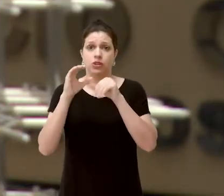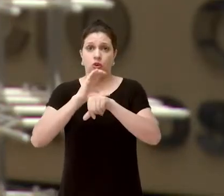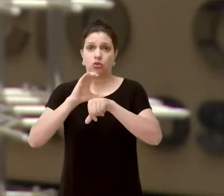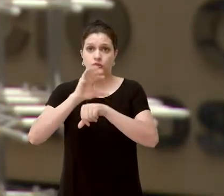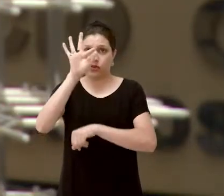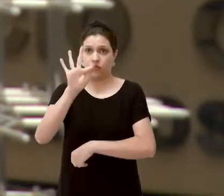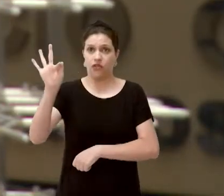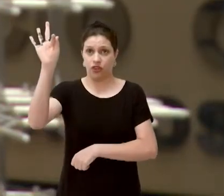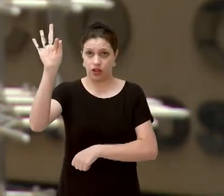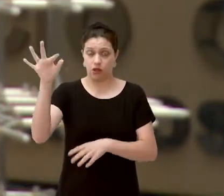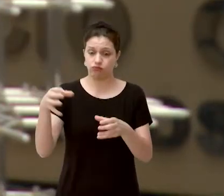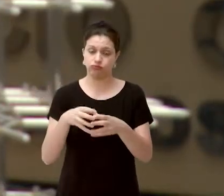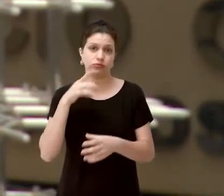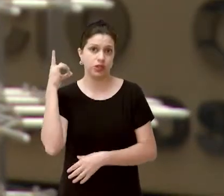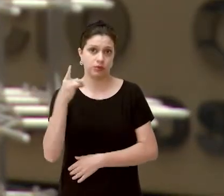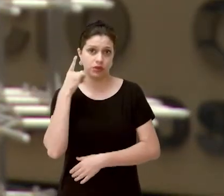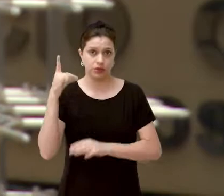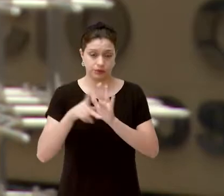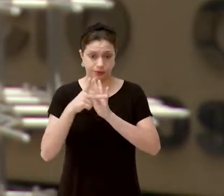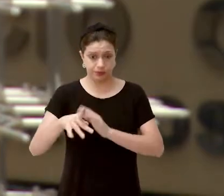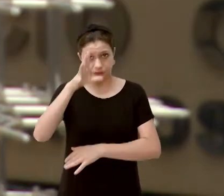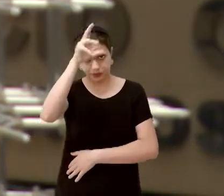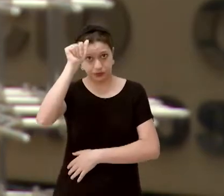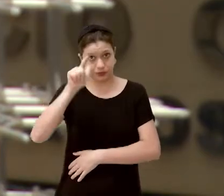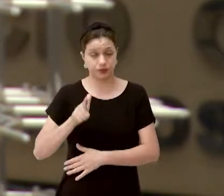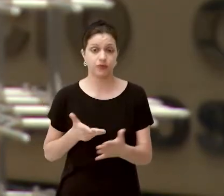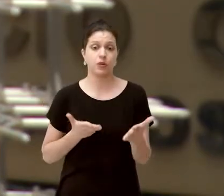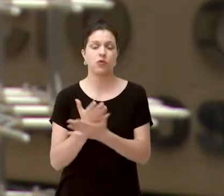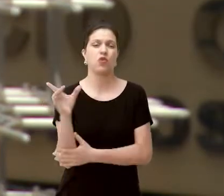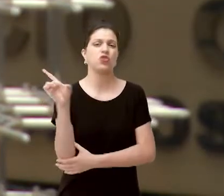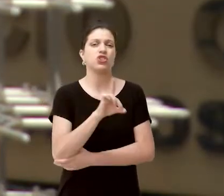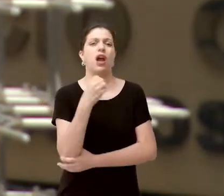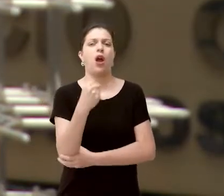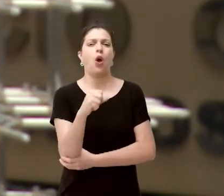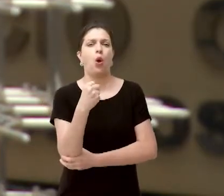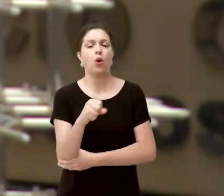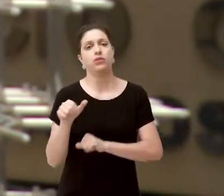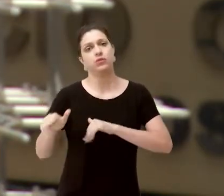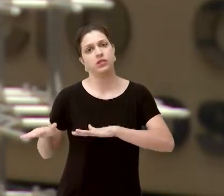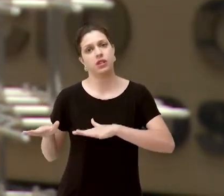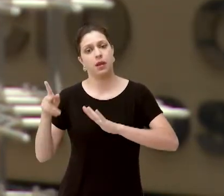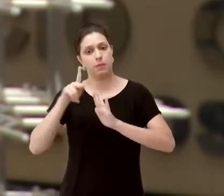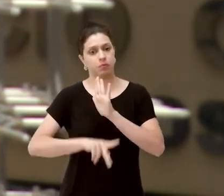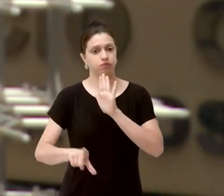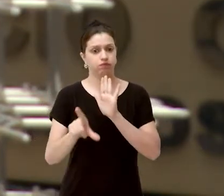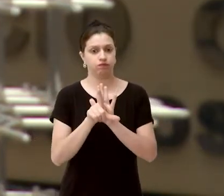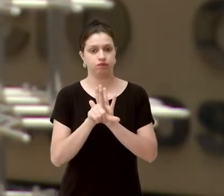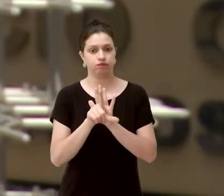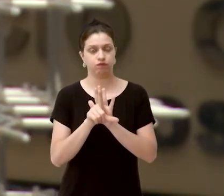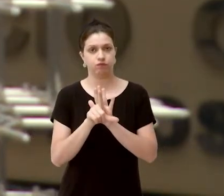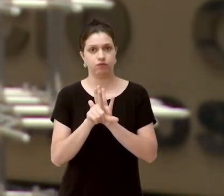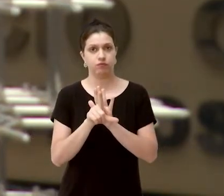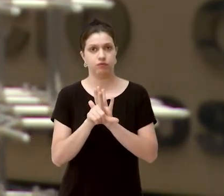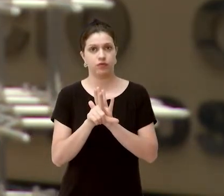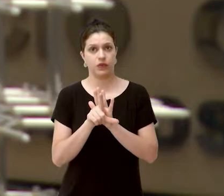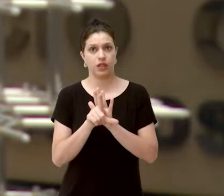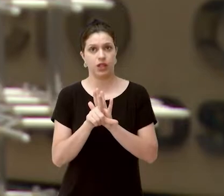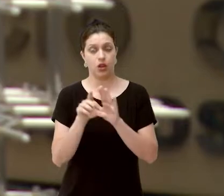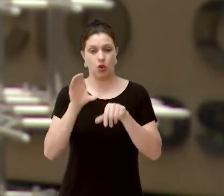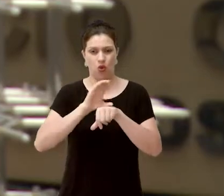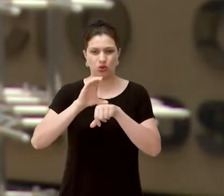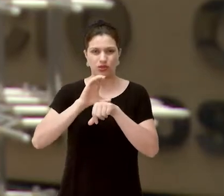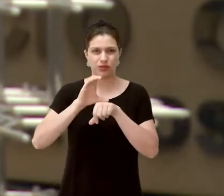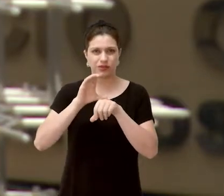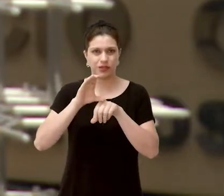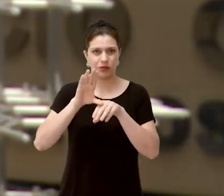a Constituição Federal, os parlamentares de Mato Grosso do Sul aprovaram, no dia 8 de setembro, projetos de emenda à Constituição.